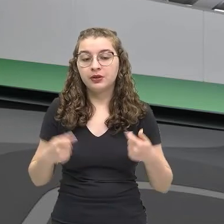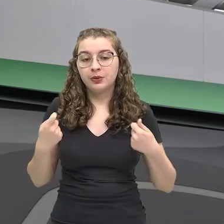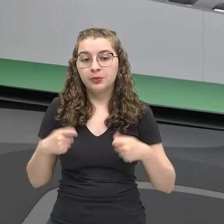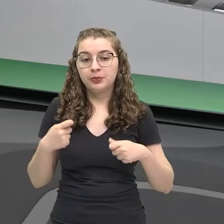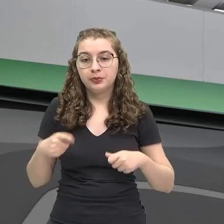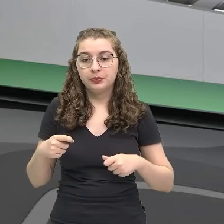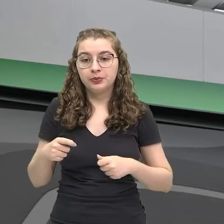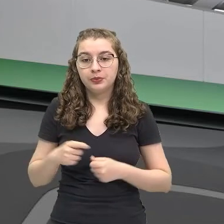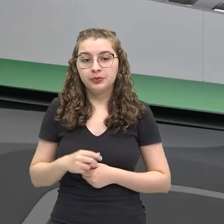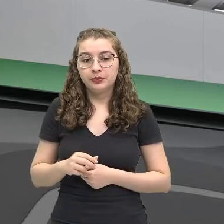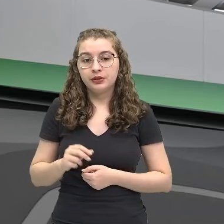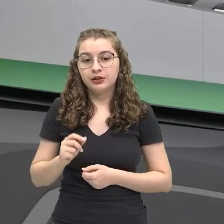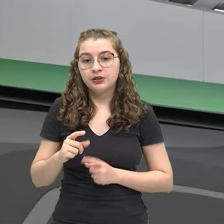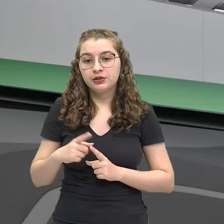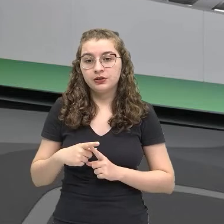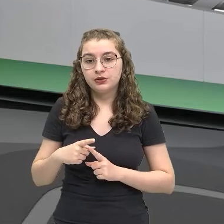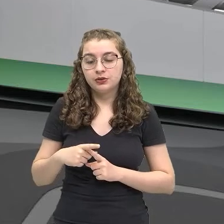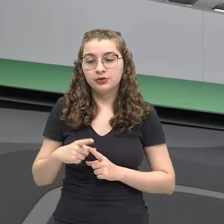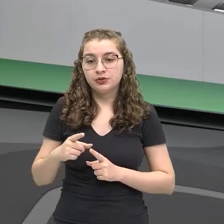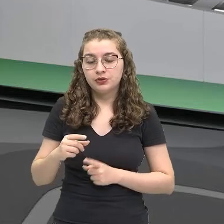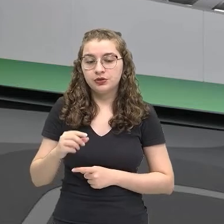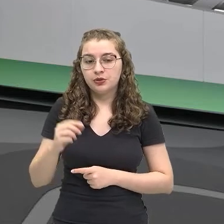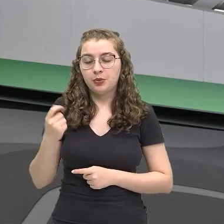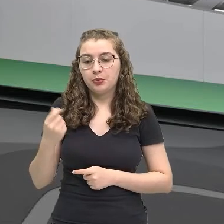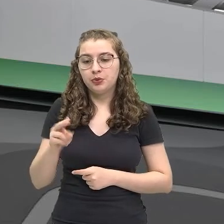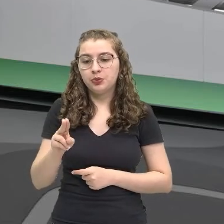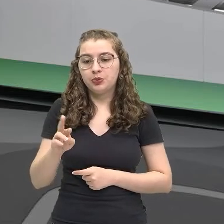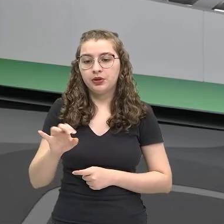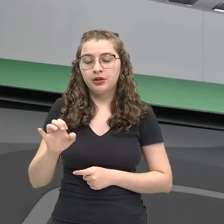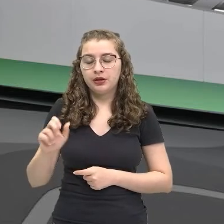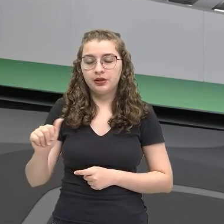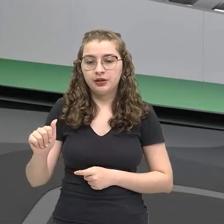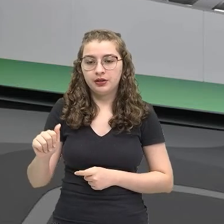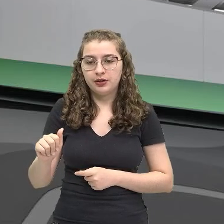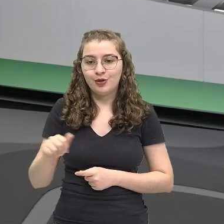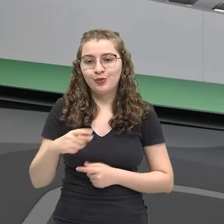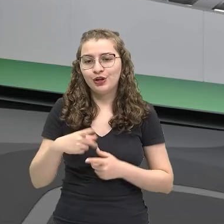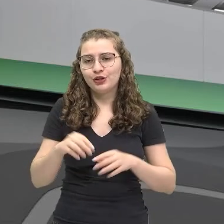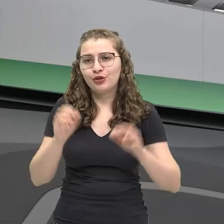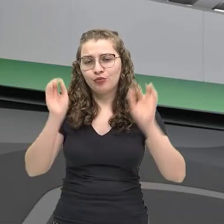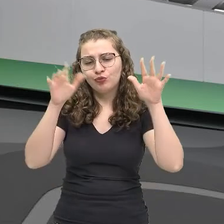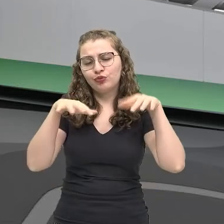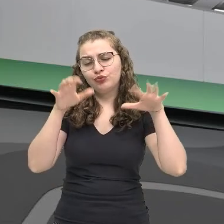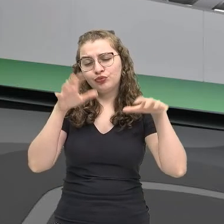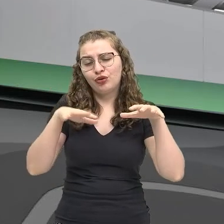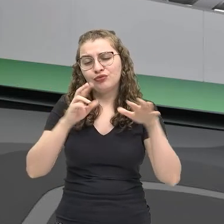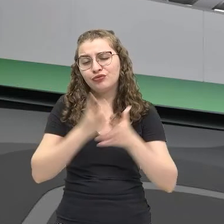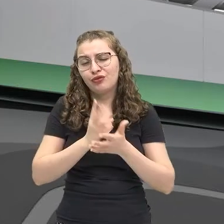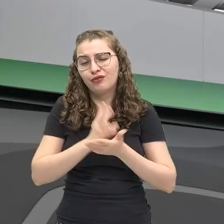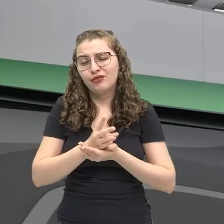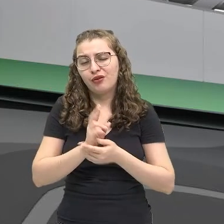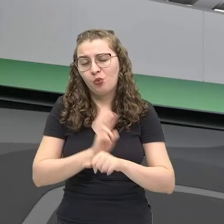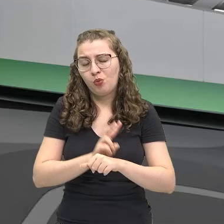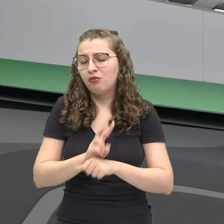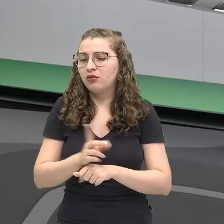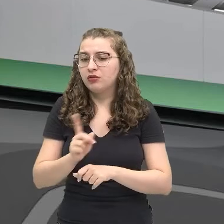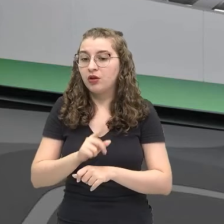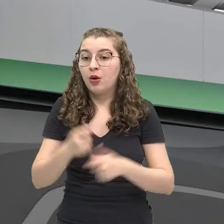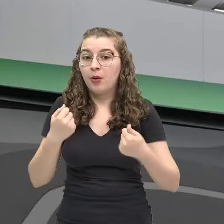contar somente com a força da natureza, né, de somente tratar com a água. Então, às vezes, é necessário